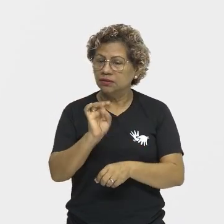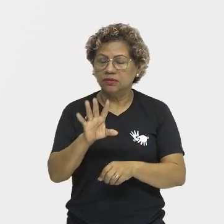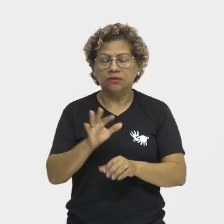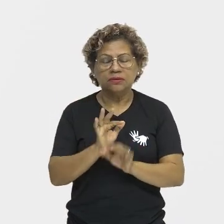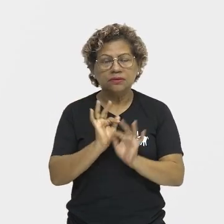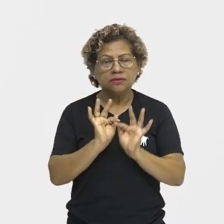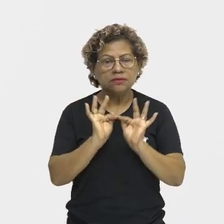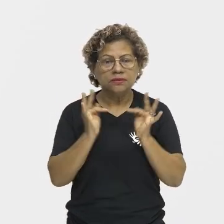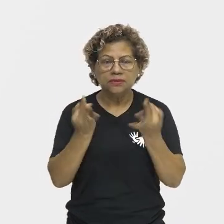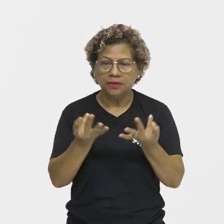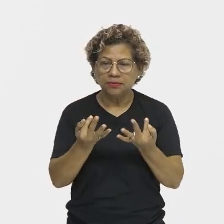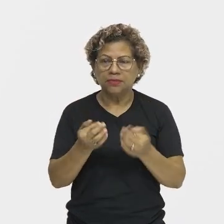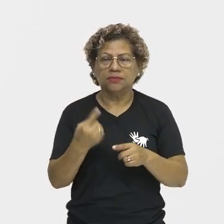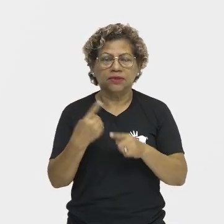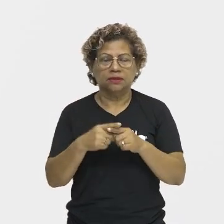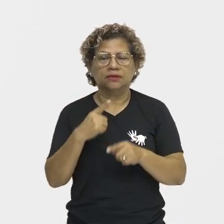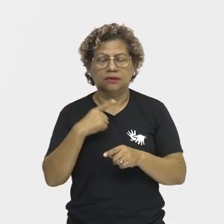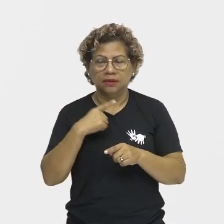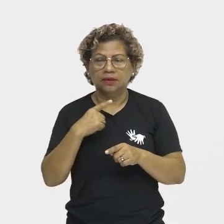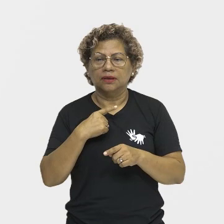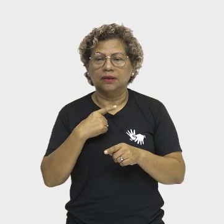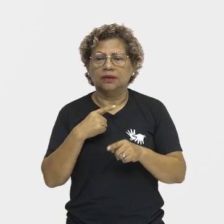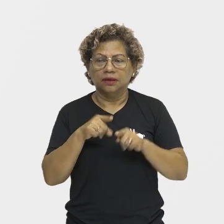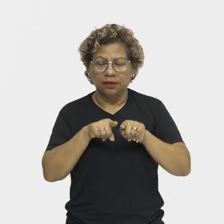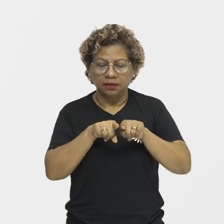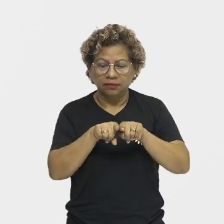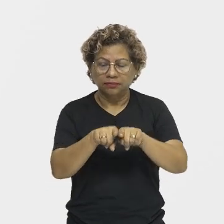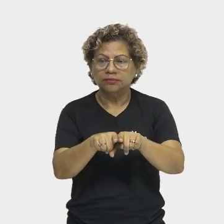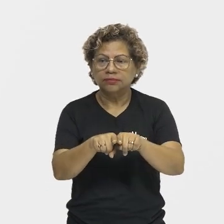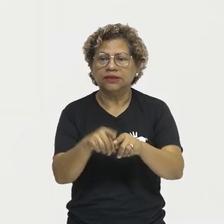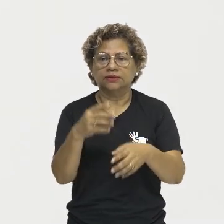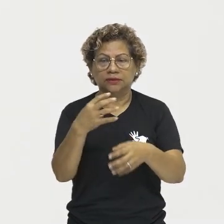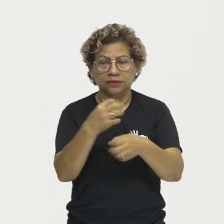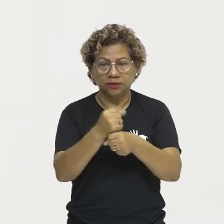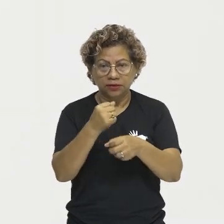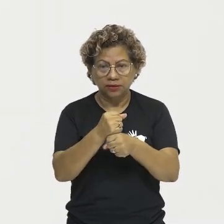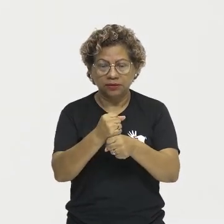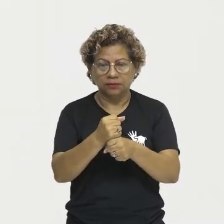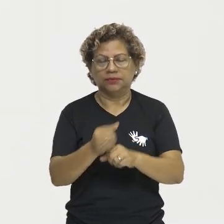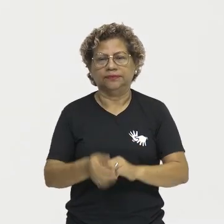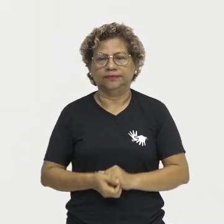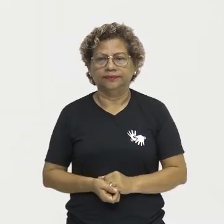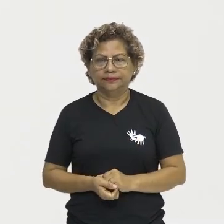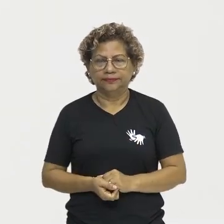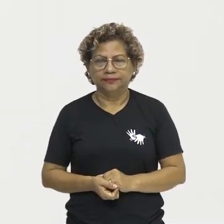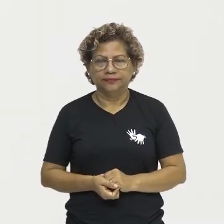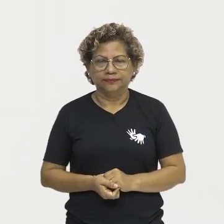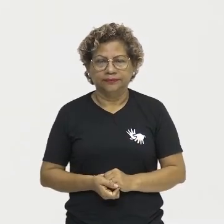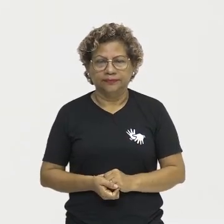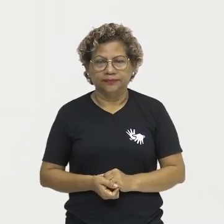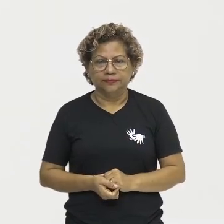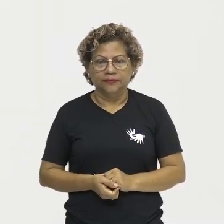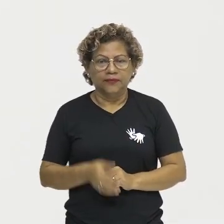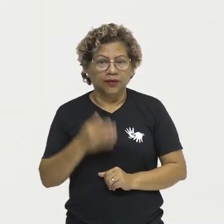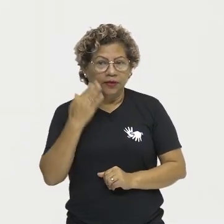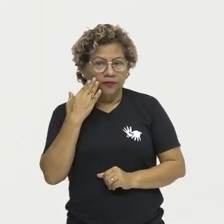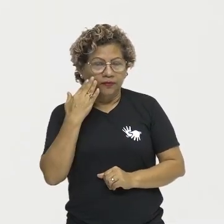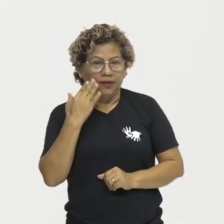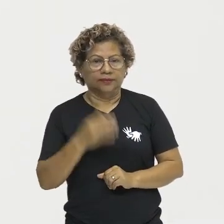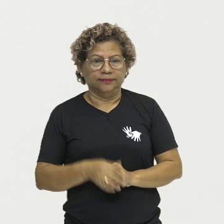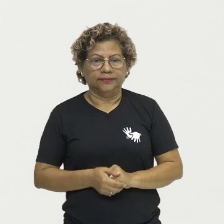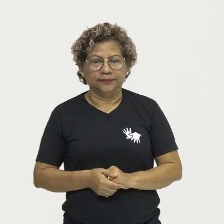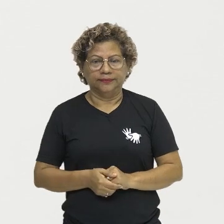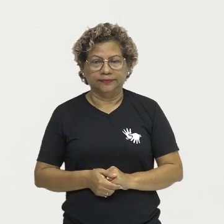Quando elas têm mesma direção e mesmo sentido, a gente soma as duas forças algebricamente. Então, aqui está, você vê que a força resultante